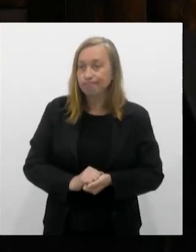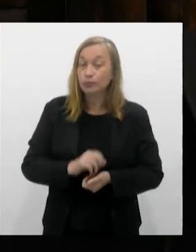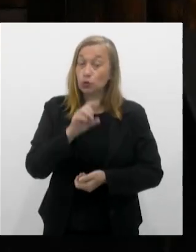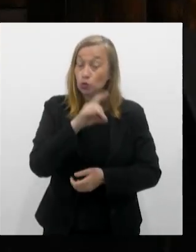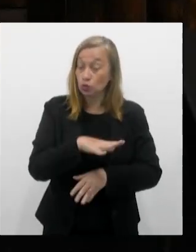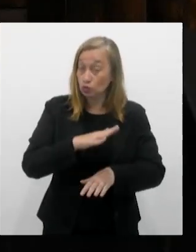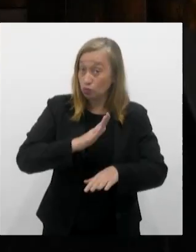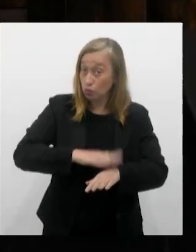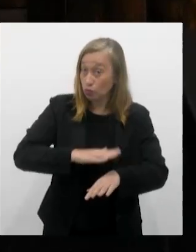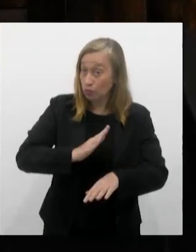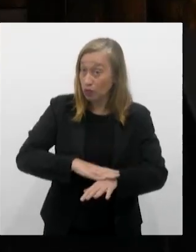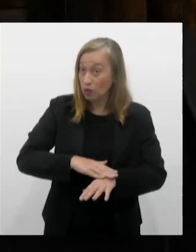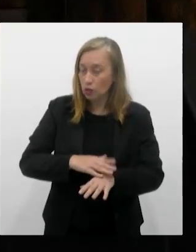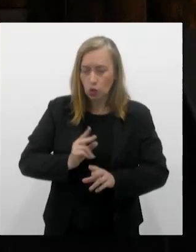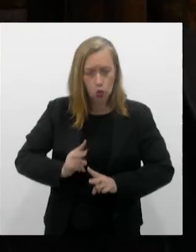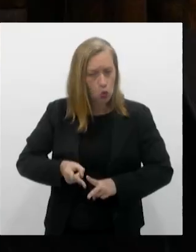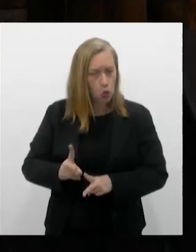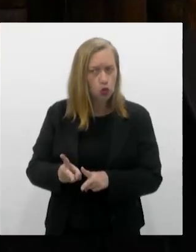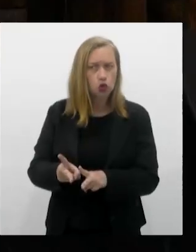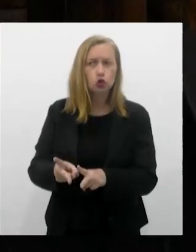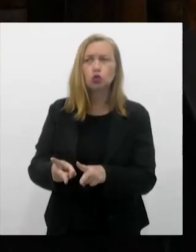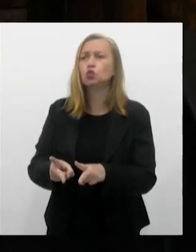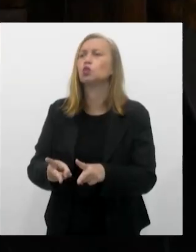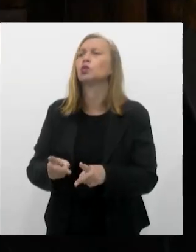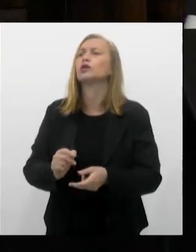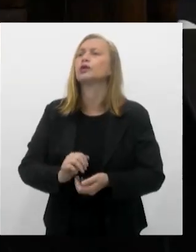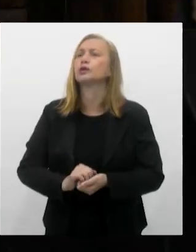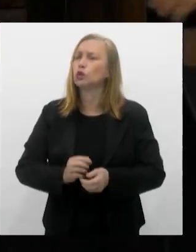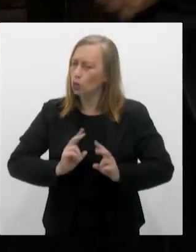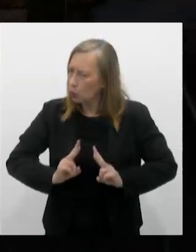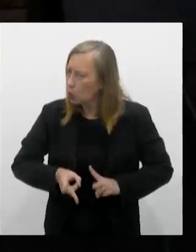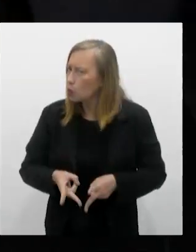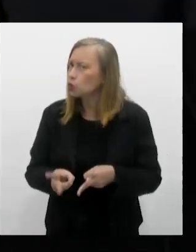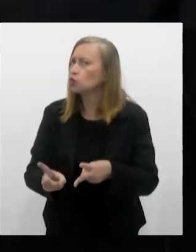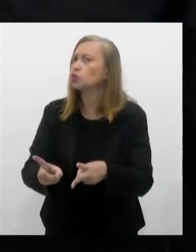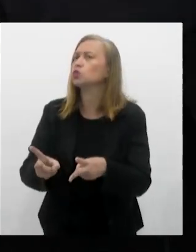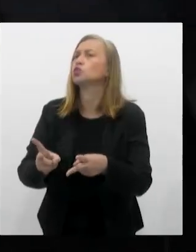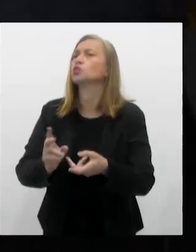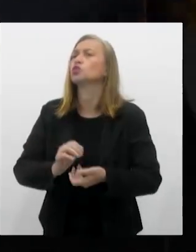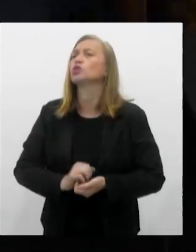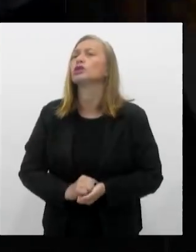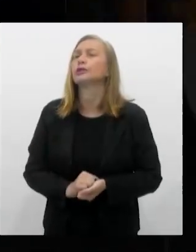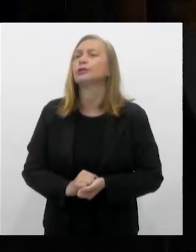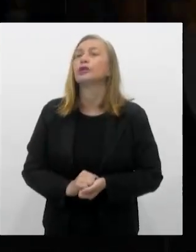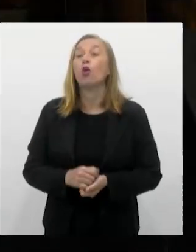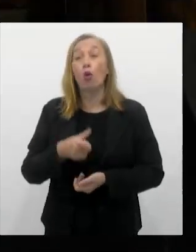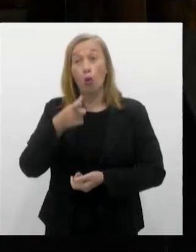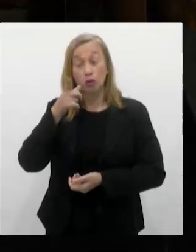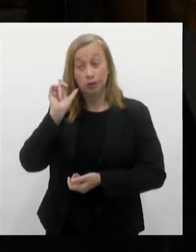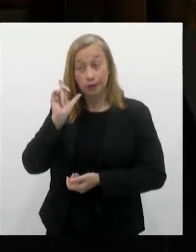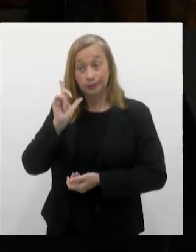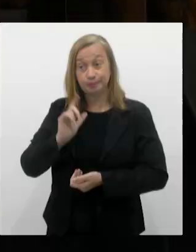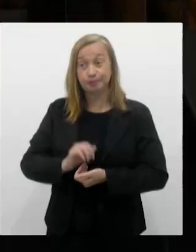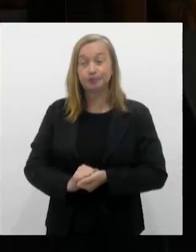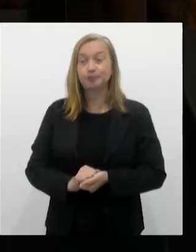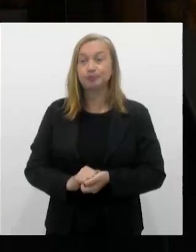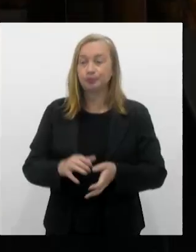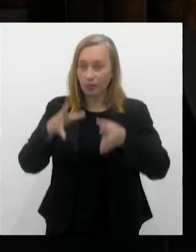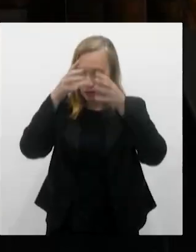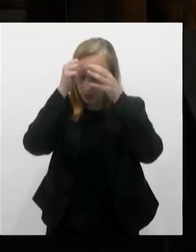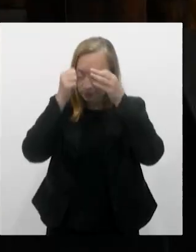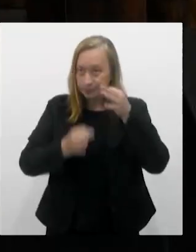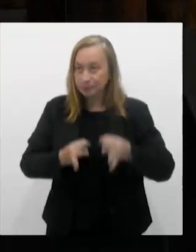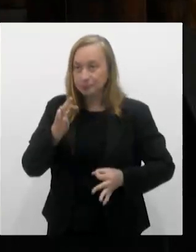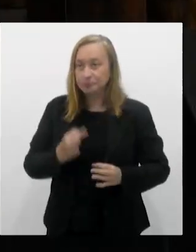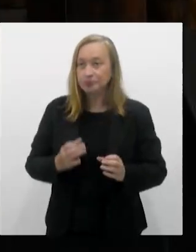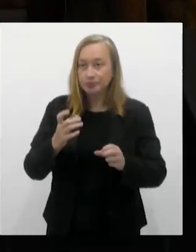tempos. E continua o escândalo. E continua o escândalo. E ontem, o Tribunal de